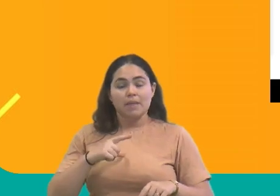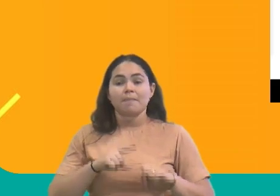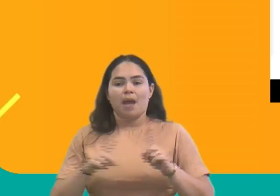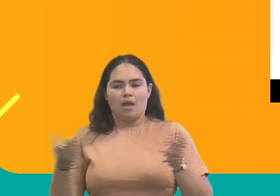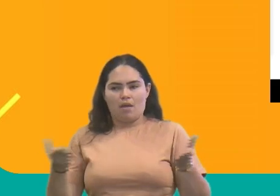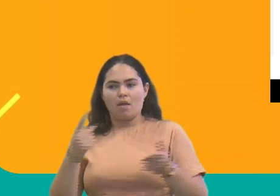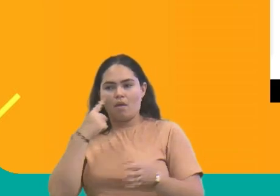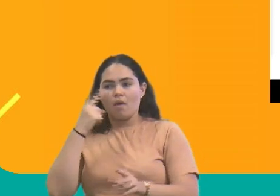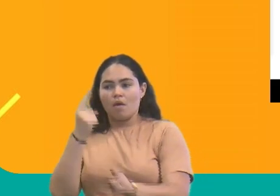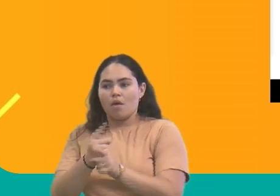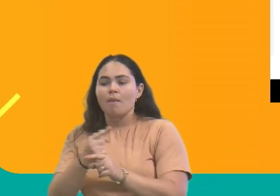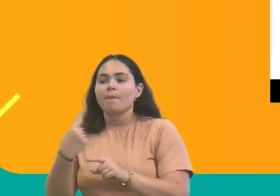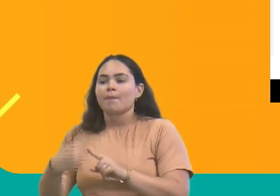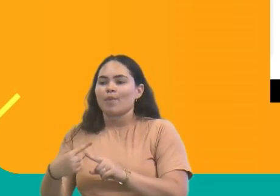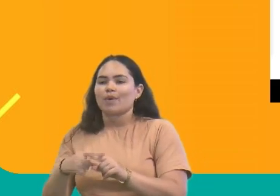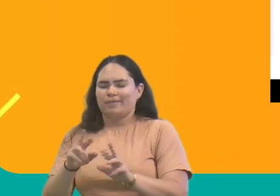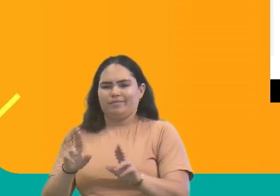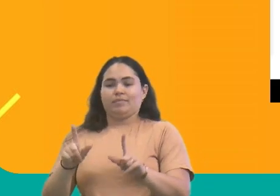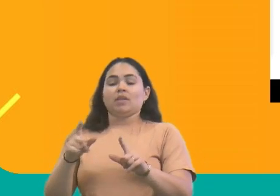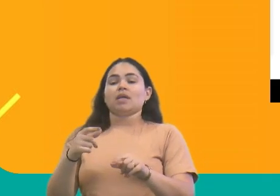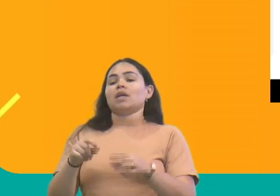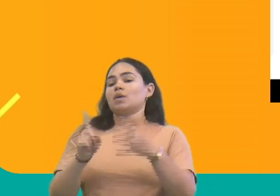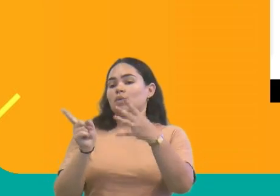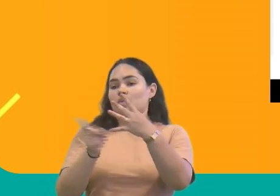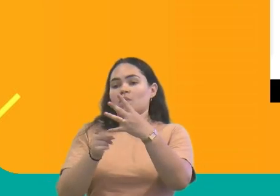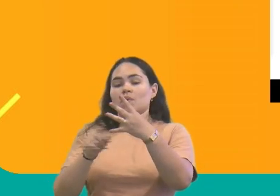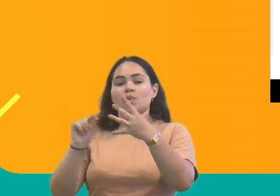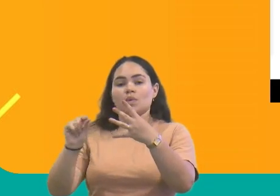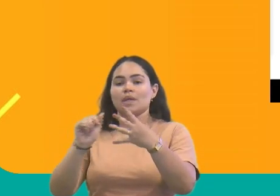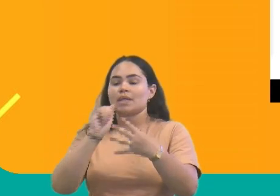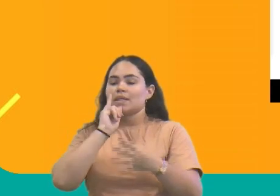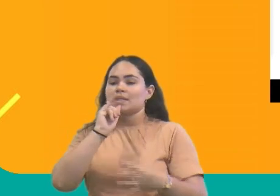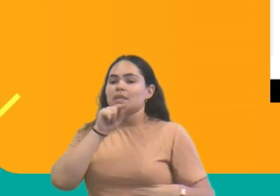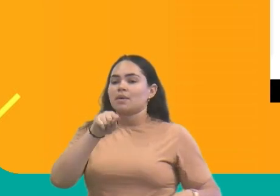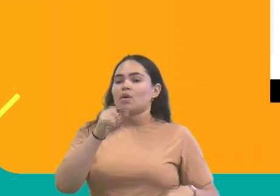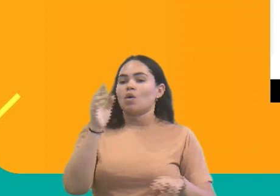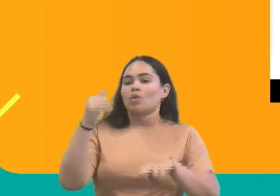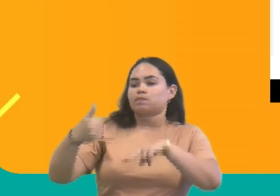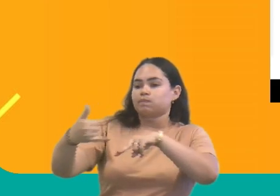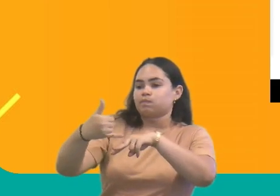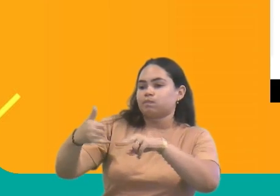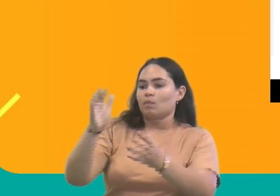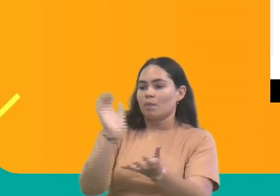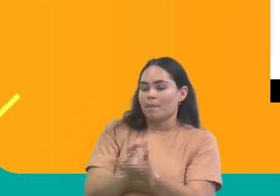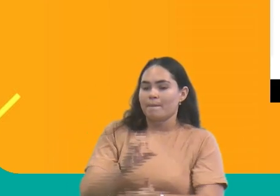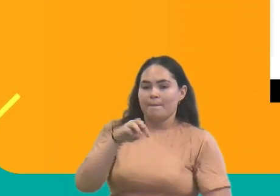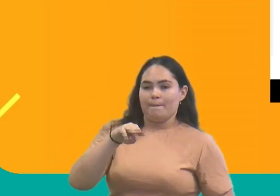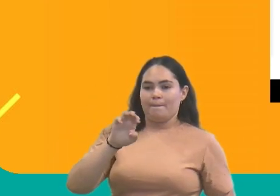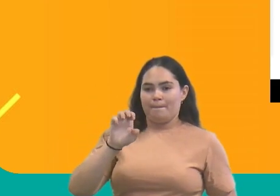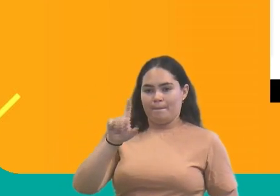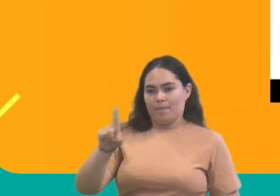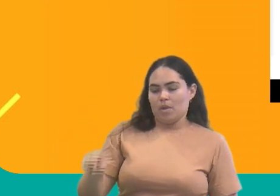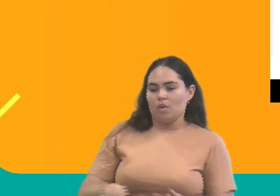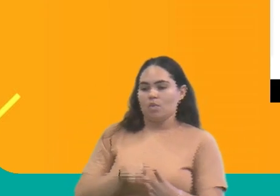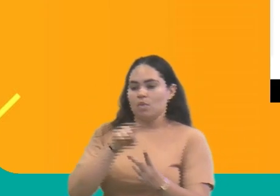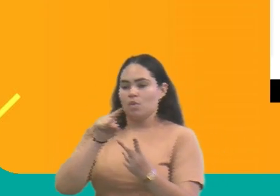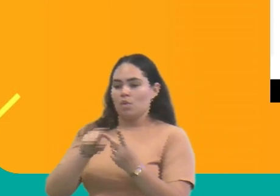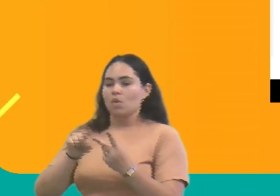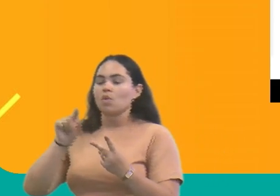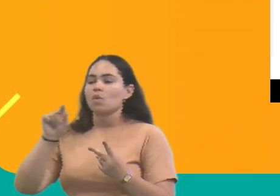vai já descobrir porque elas são estranhas. Número 4, os carboidratos, mel. Ácidos